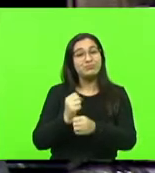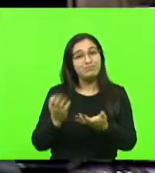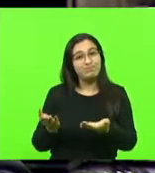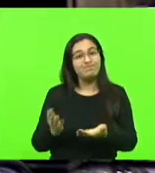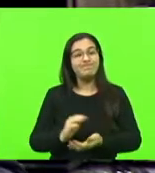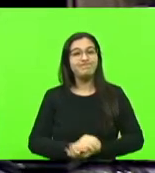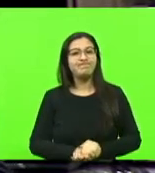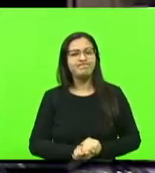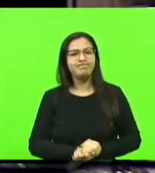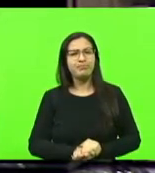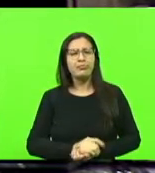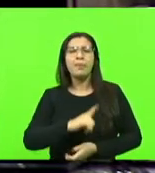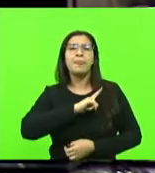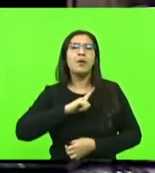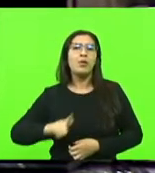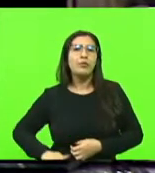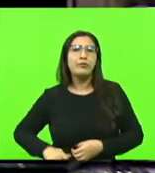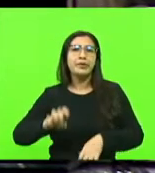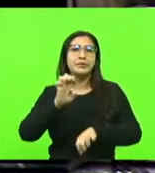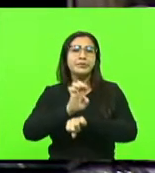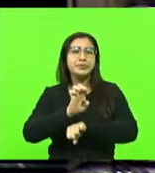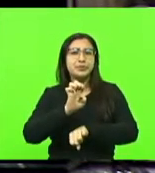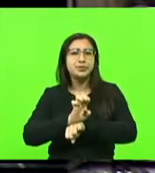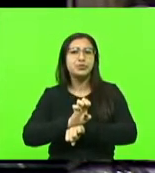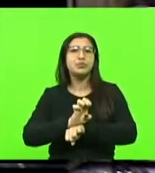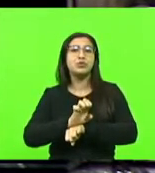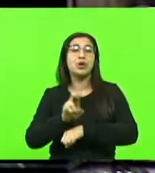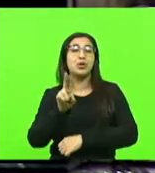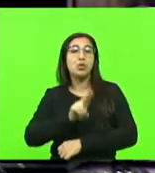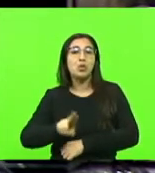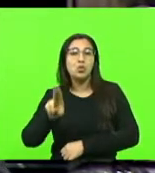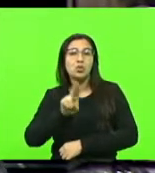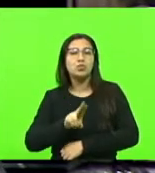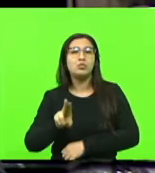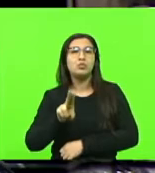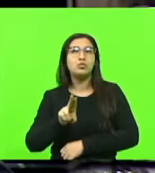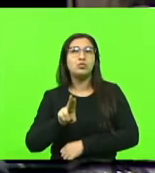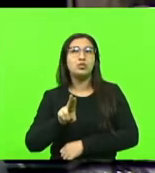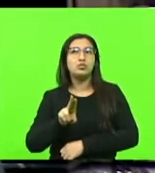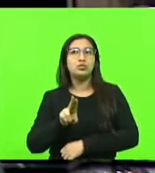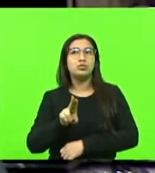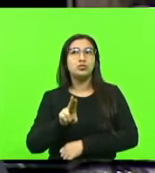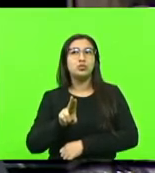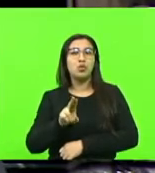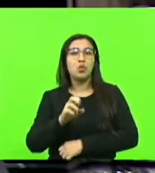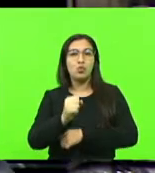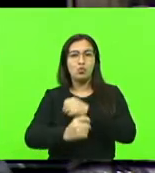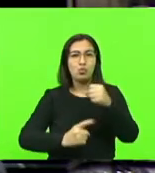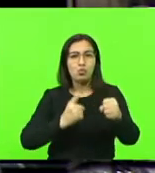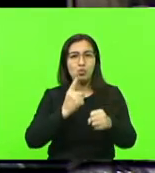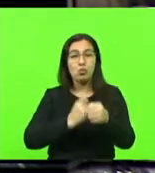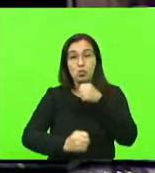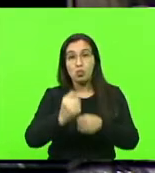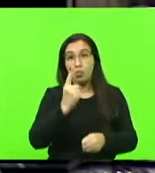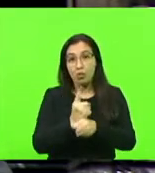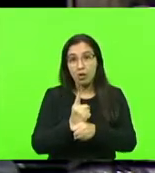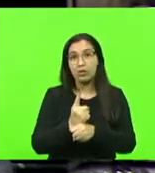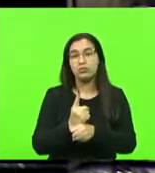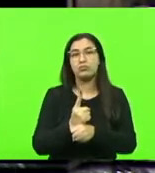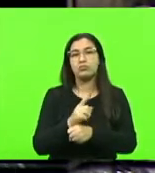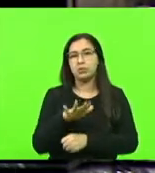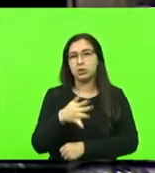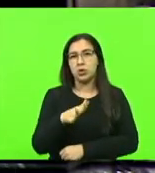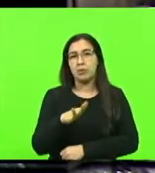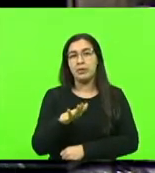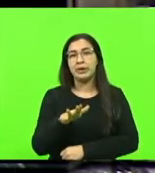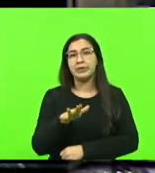O governo do Estado de Santa Catarina usou até há pouco, passado esse um ano e meio, a questão da